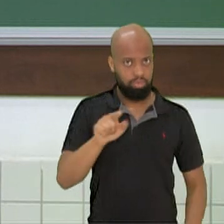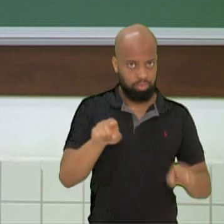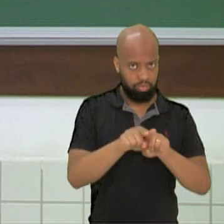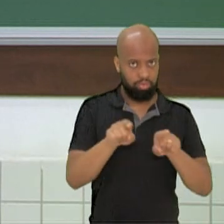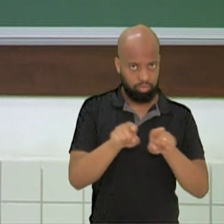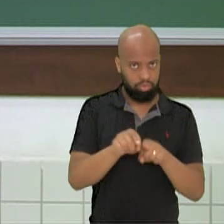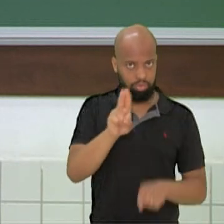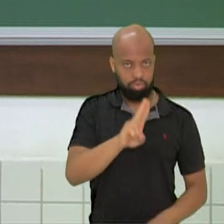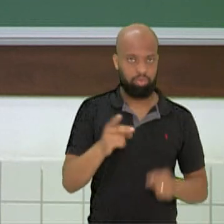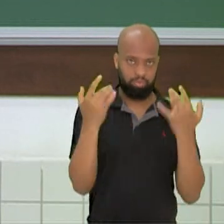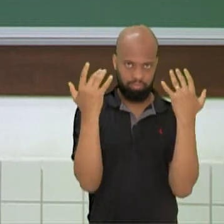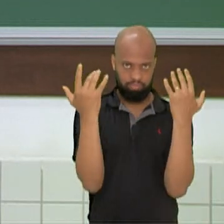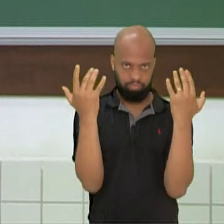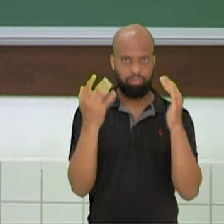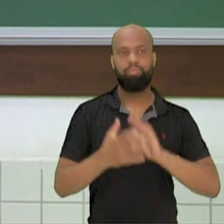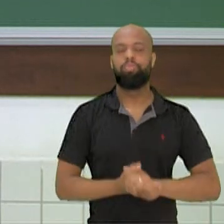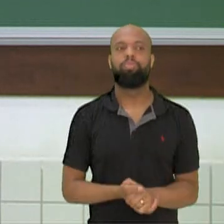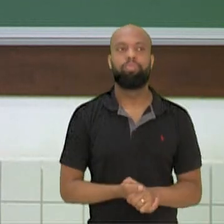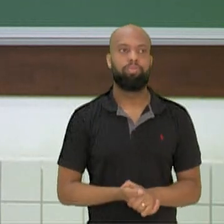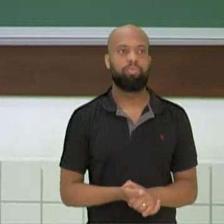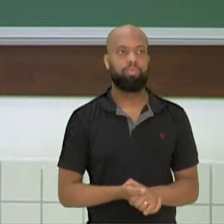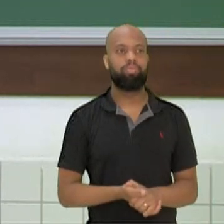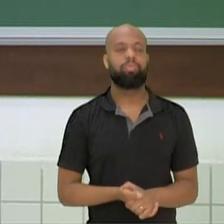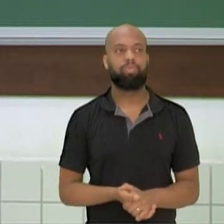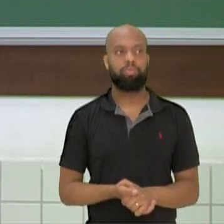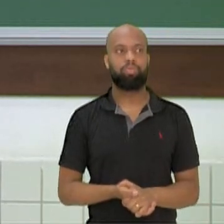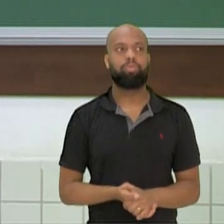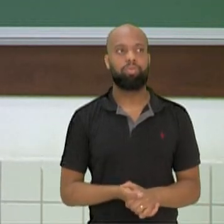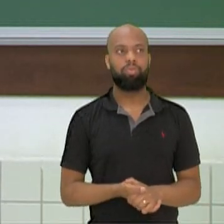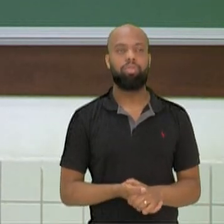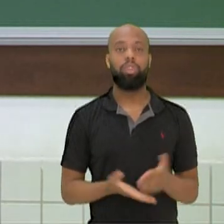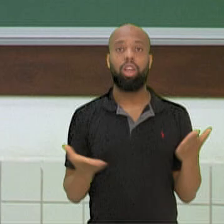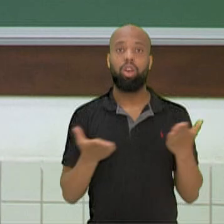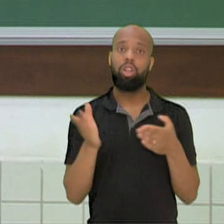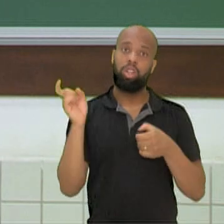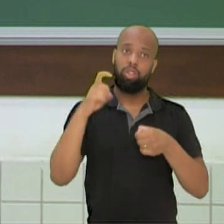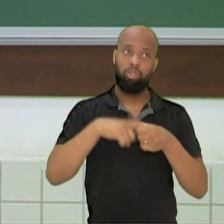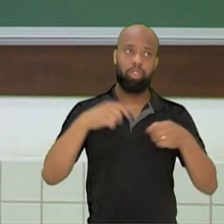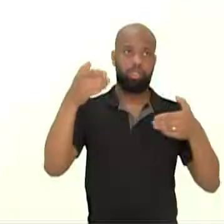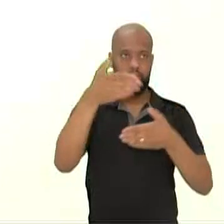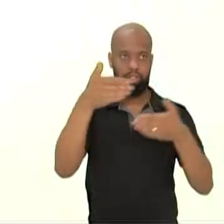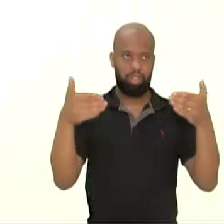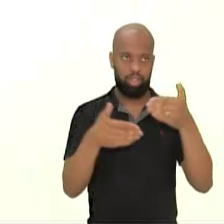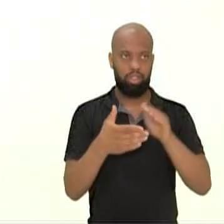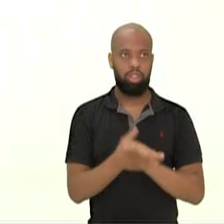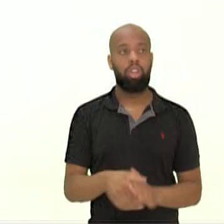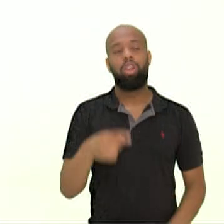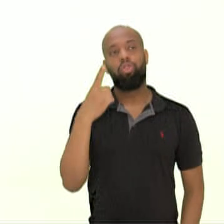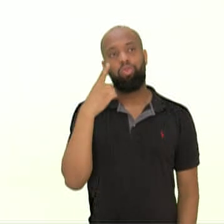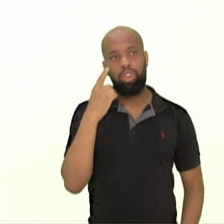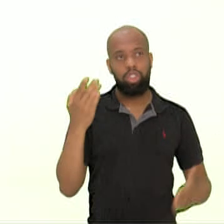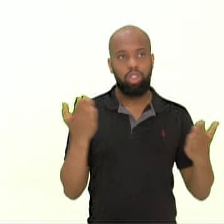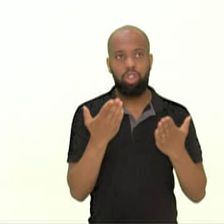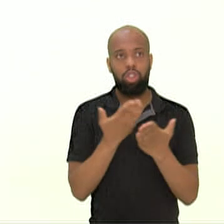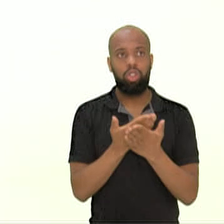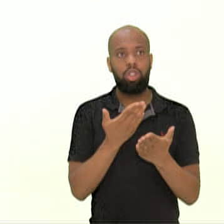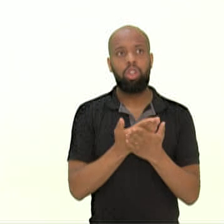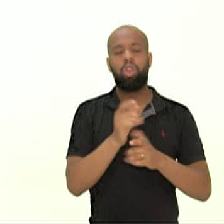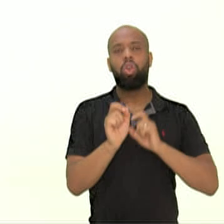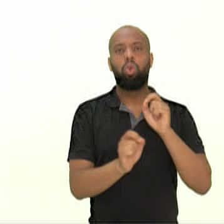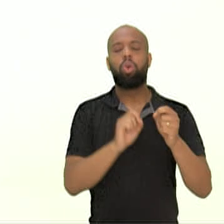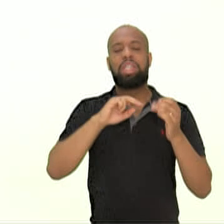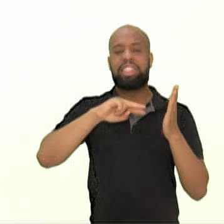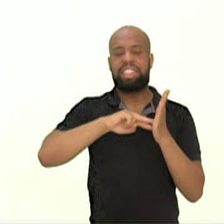com isso, ok? Então vamos ali novamente para a tela, me acompanhem lá. Então aqui, ó, vamos trabalhar um pouquinho com o aspecto da